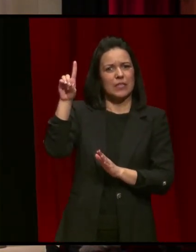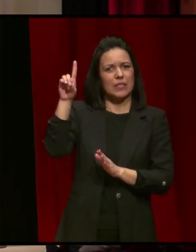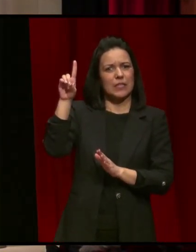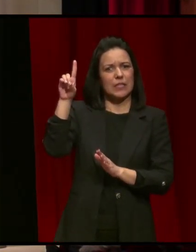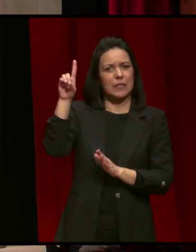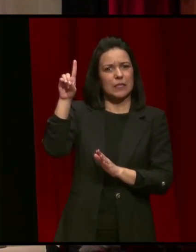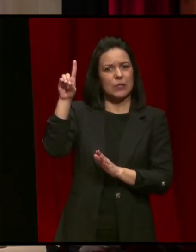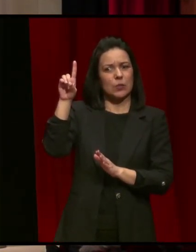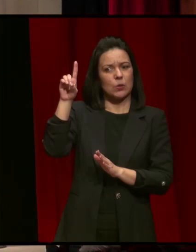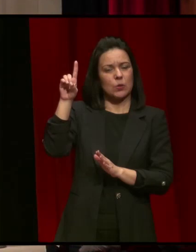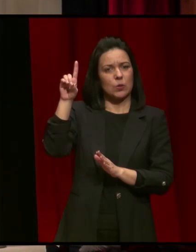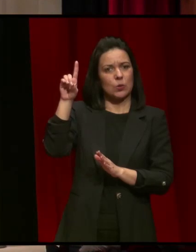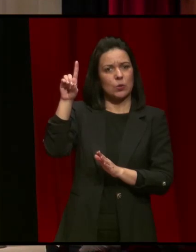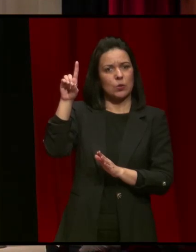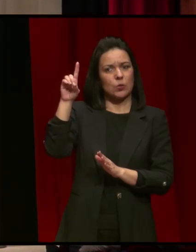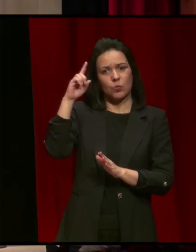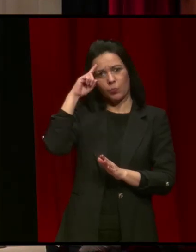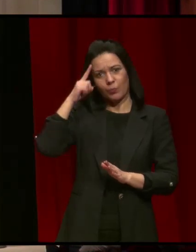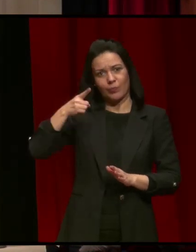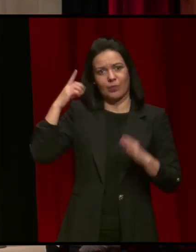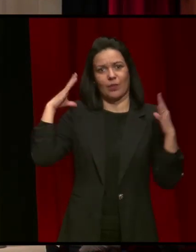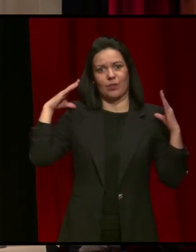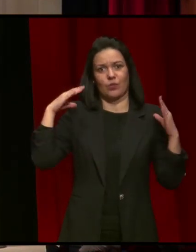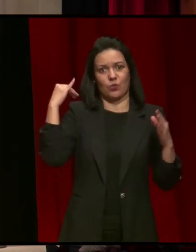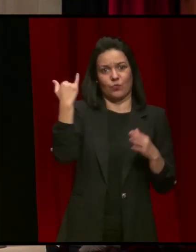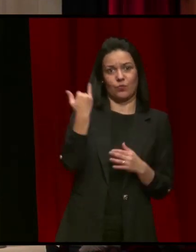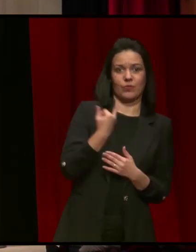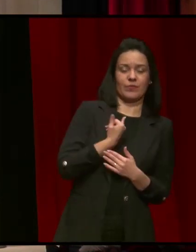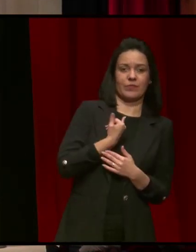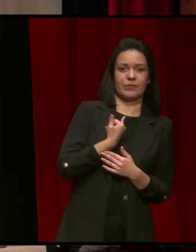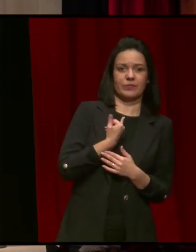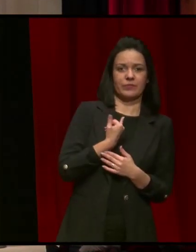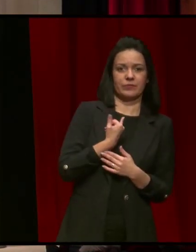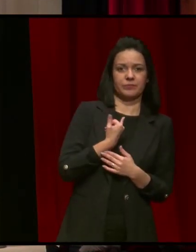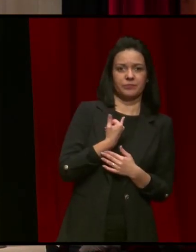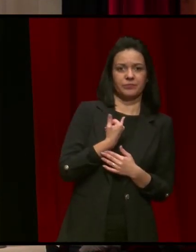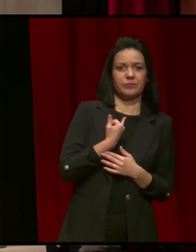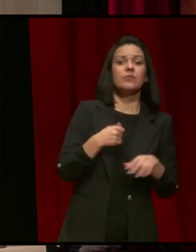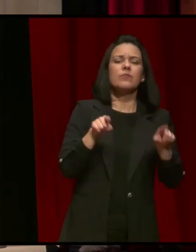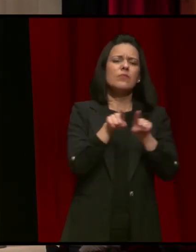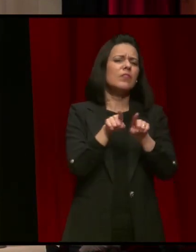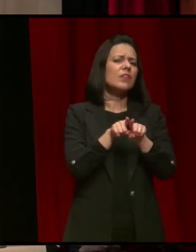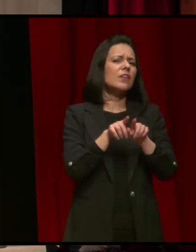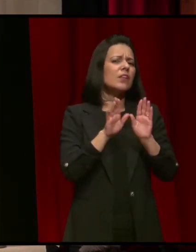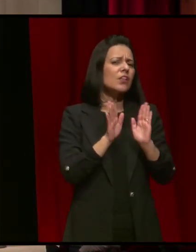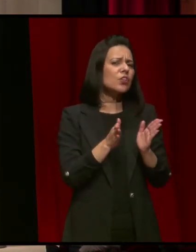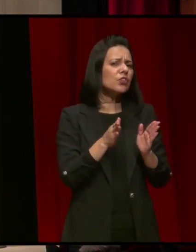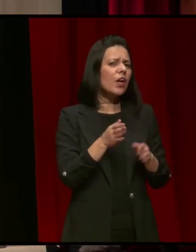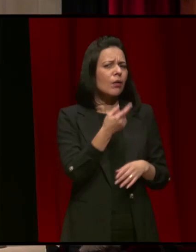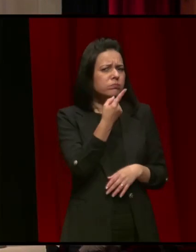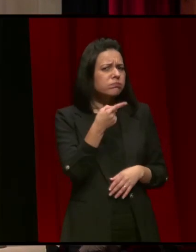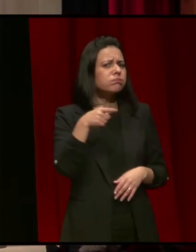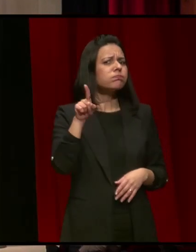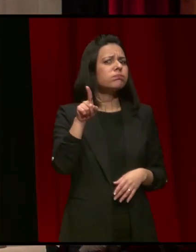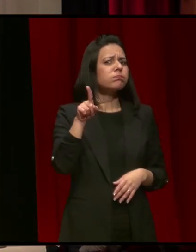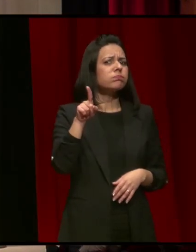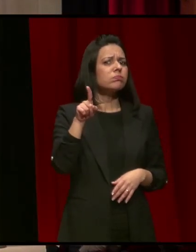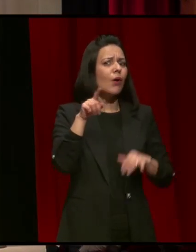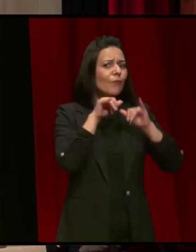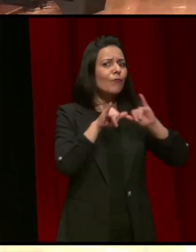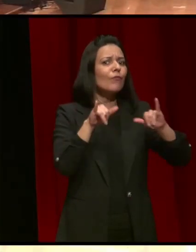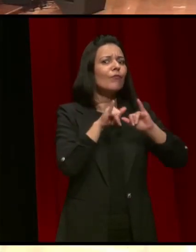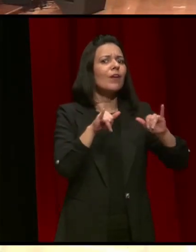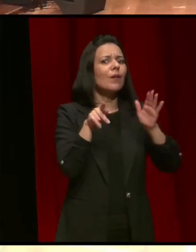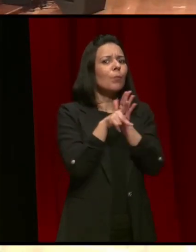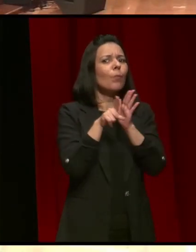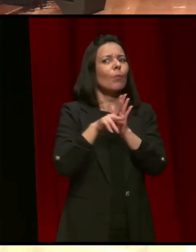da sombra, e depois vem o corpo? Quem é o mensageiro de Deus? Quem é o último mensageiro de Deus que traz a mensagem das boas novas?